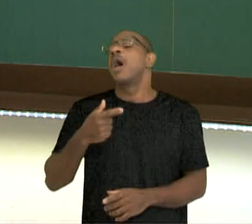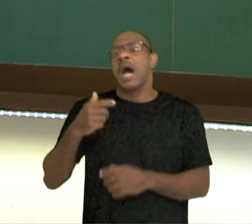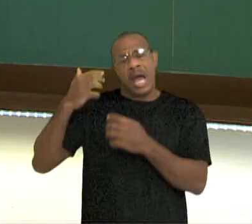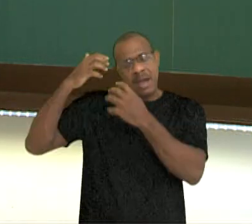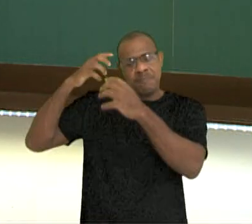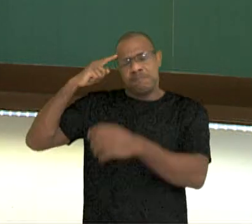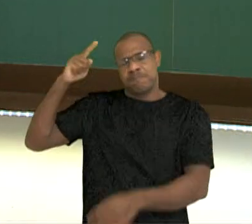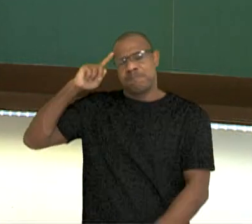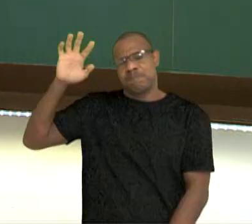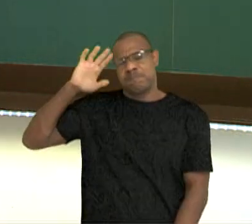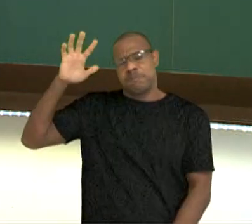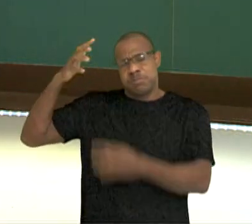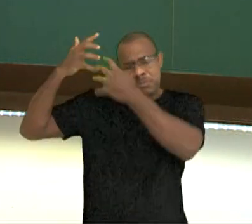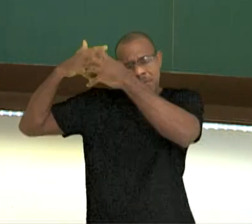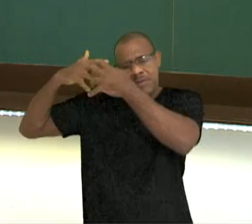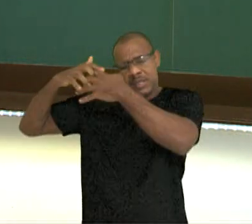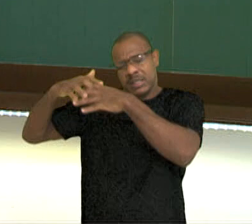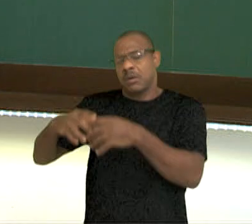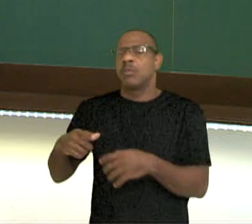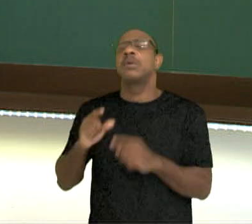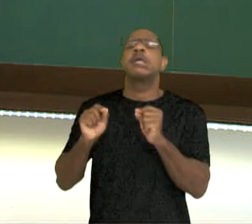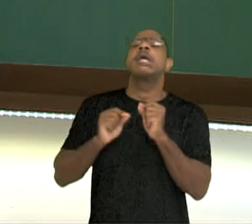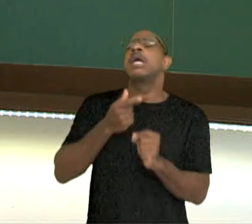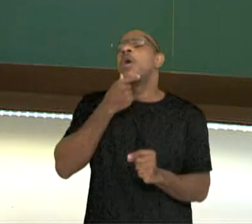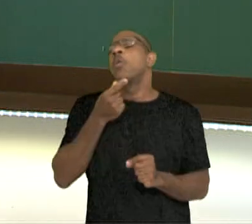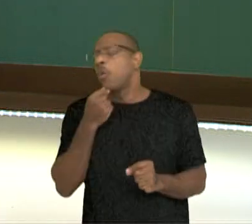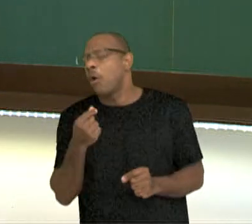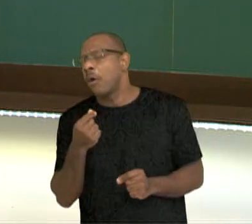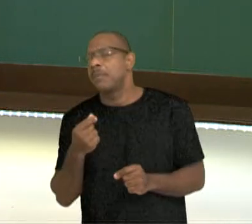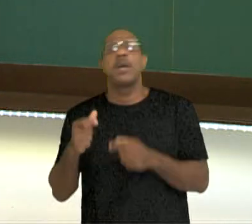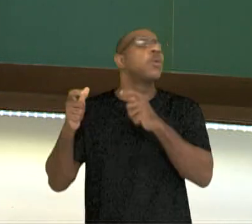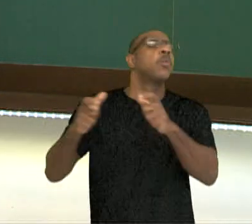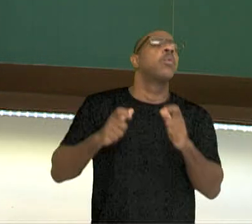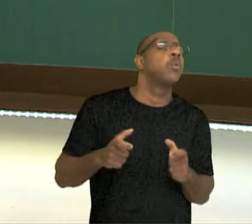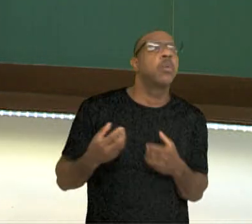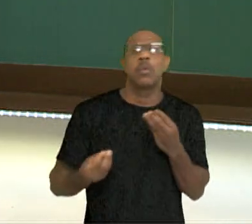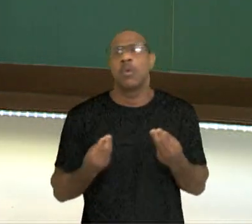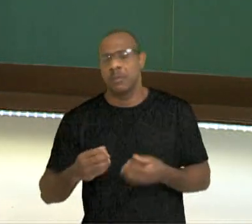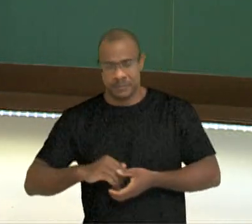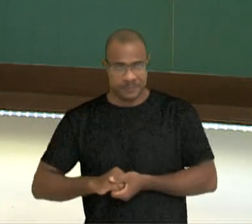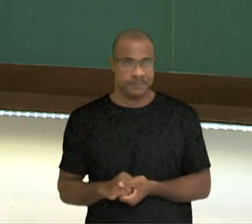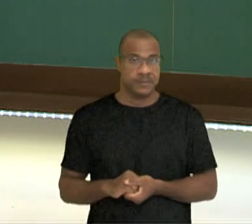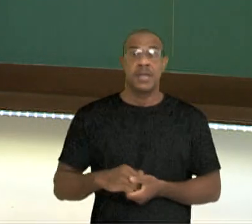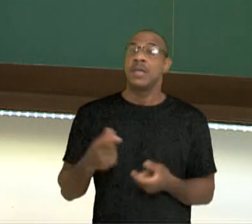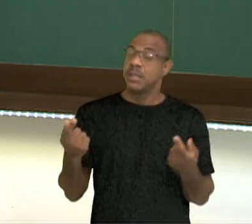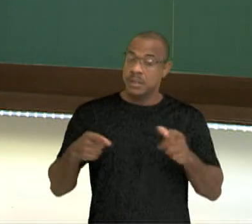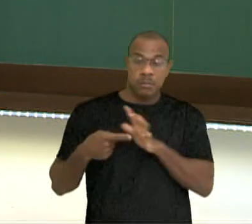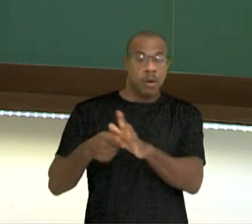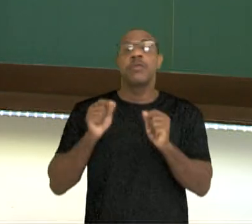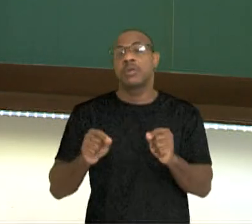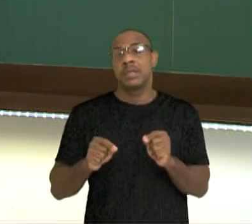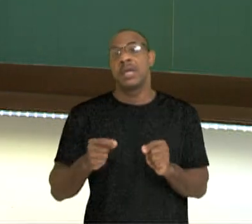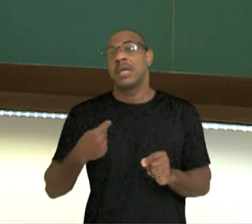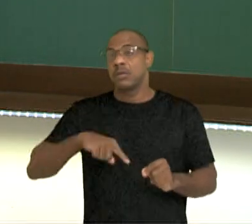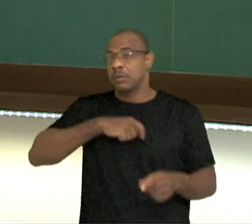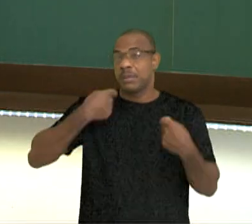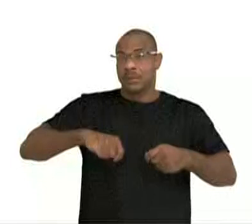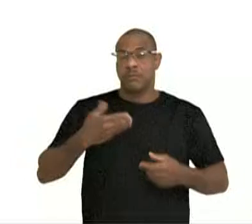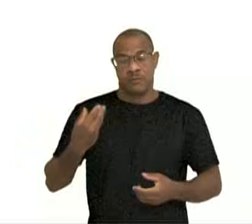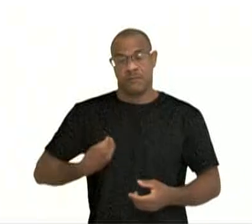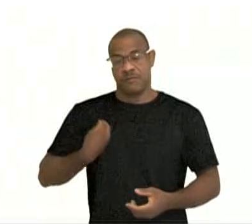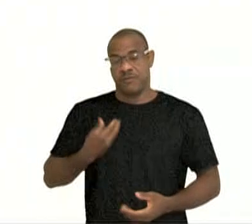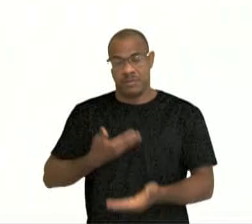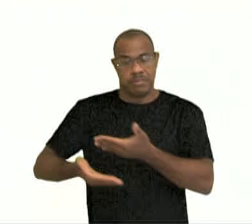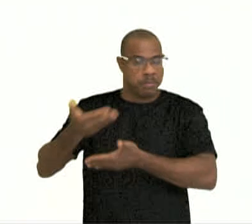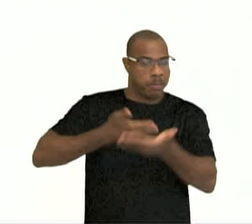qual é o espaço que nos cabe e de que maneira nós devemos conviver um com os outros. Então, depois da Segunda Guerra